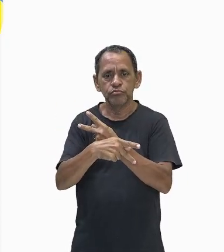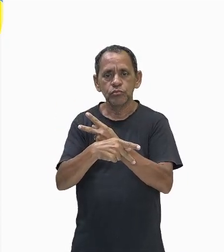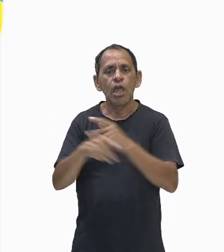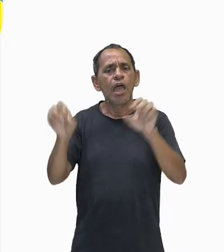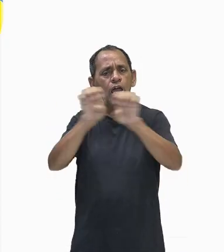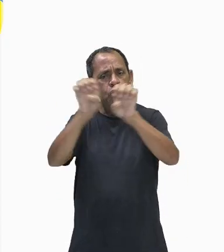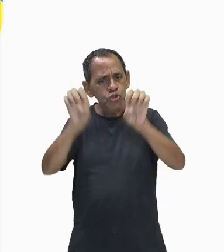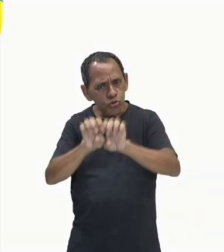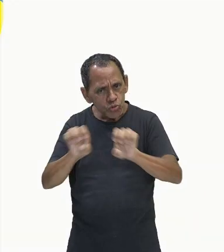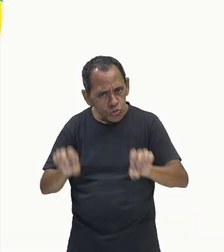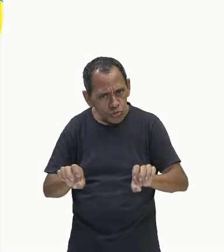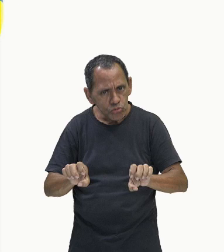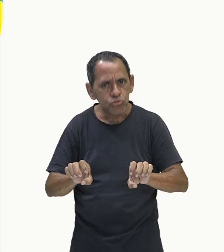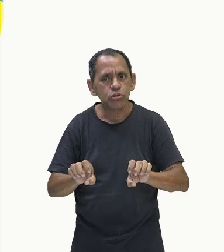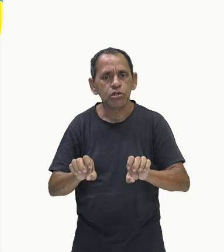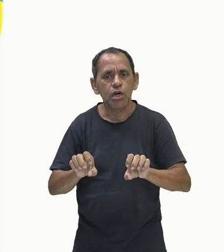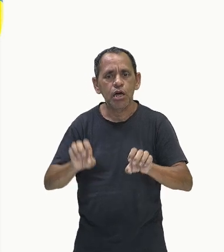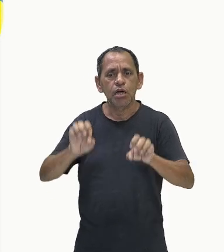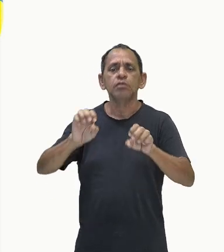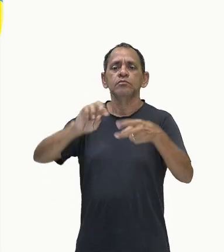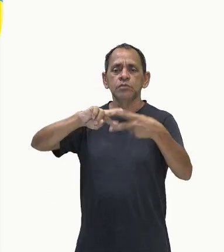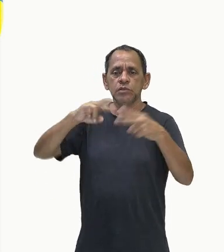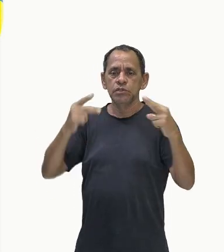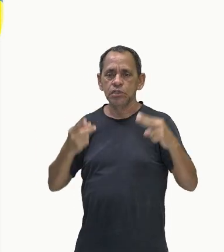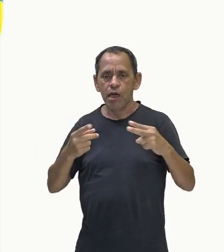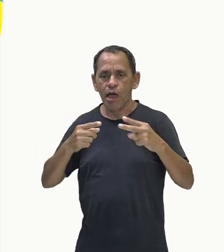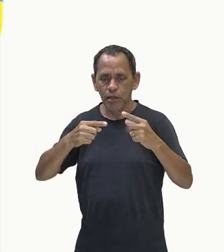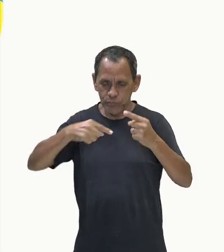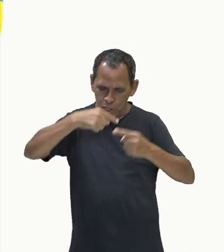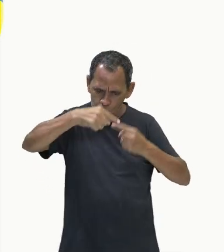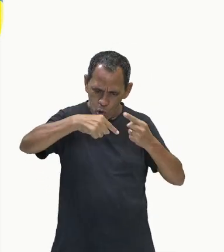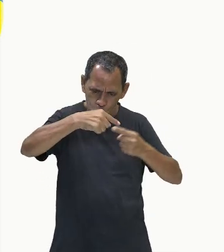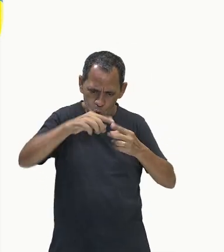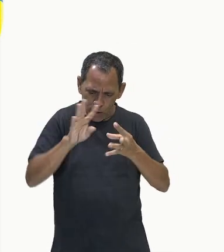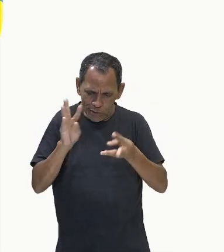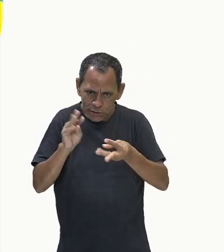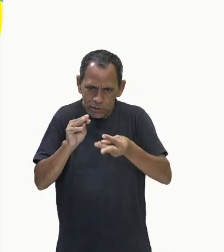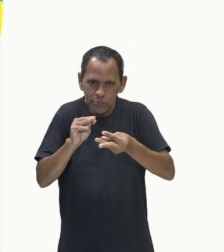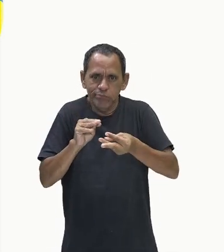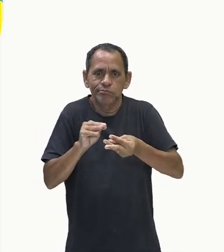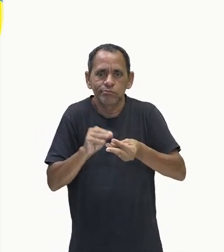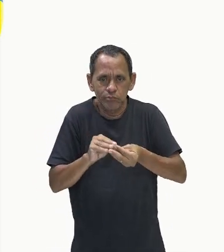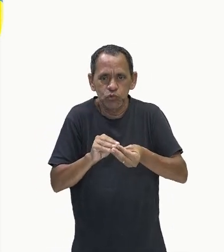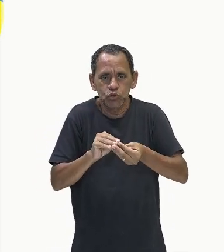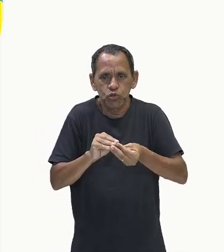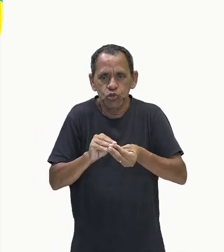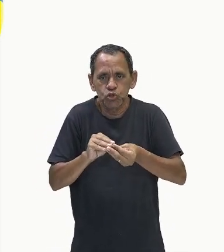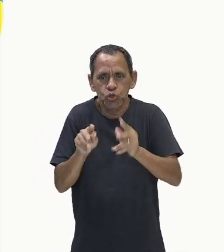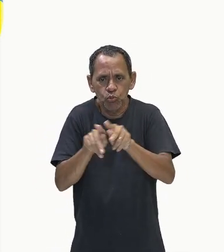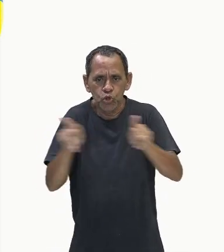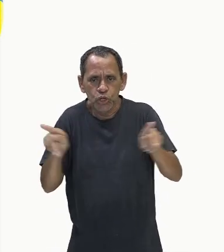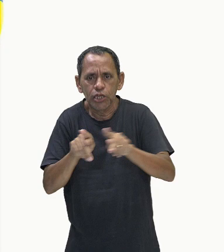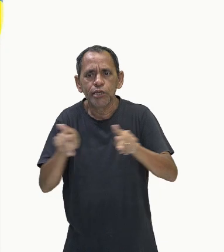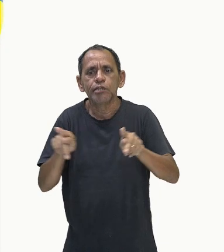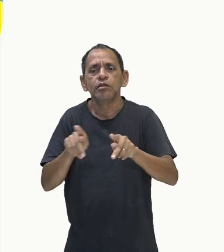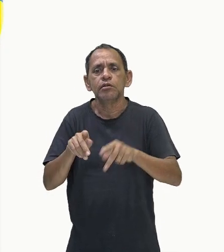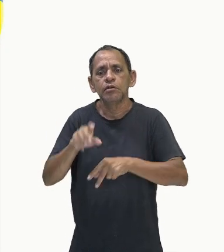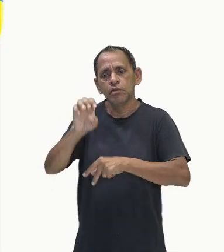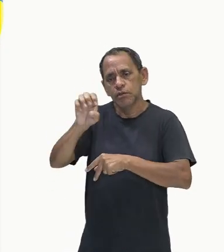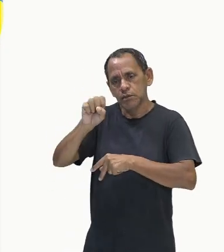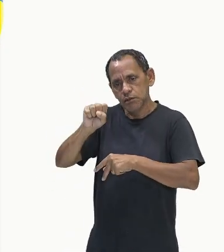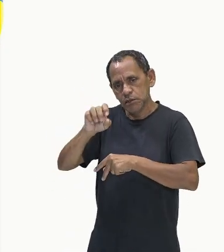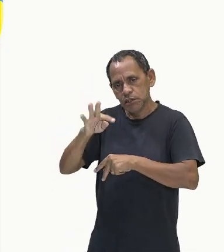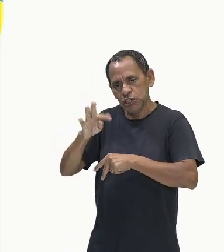do DNA é enrolado, condensado em proteínas, né? As histonas são encontradas também